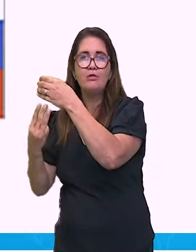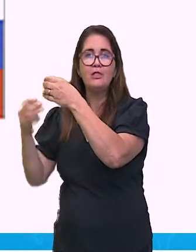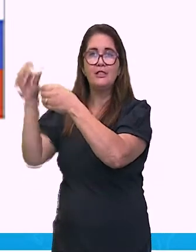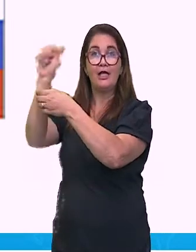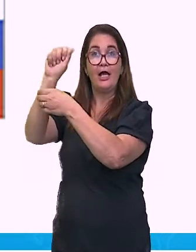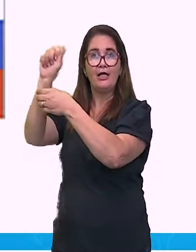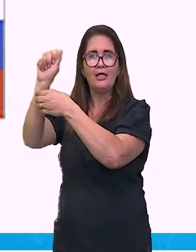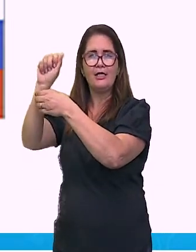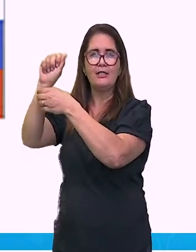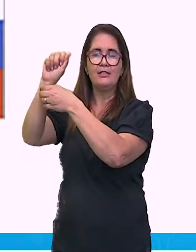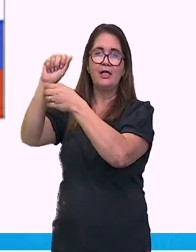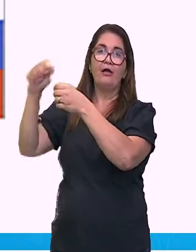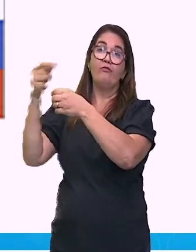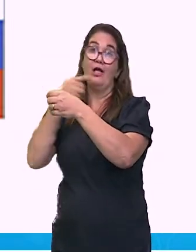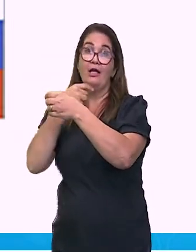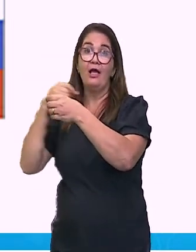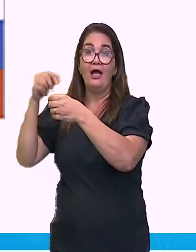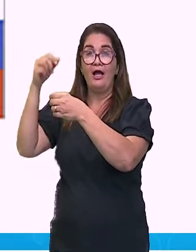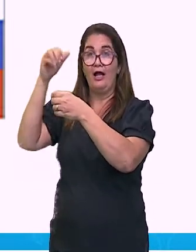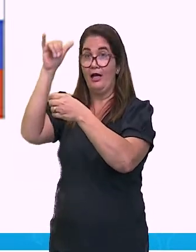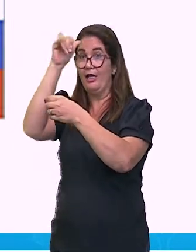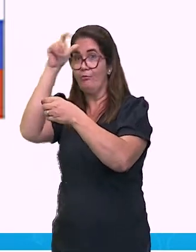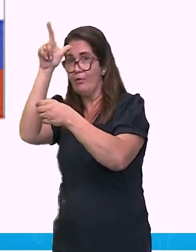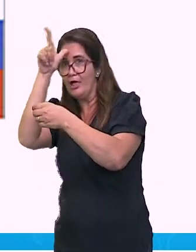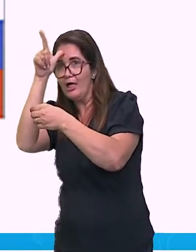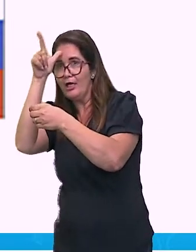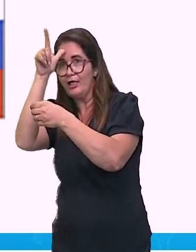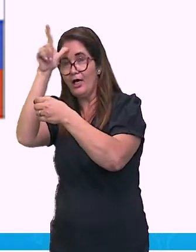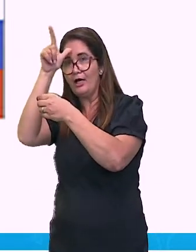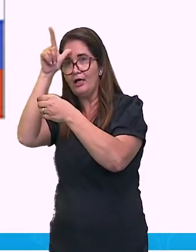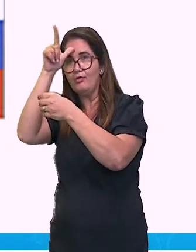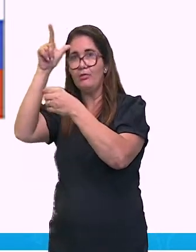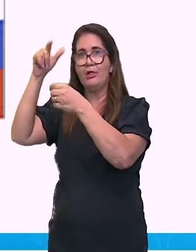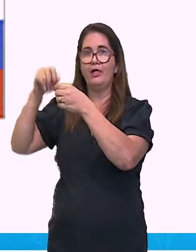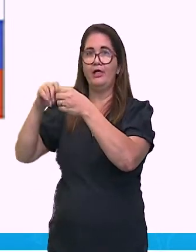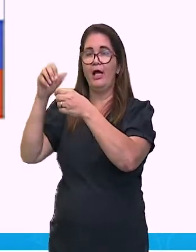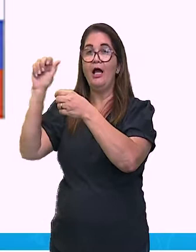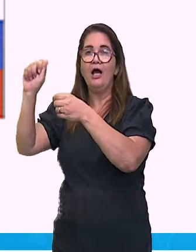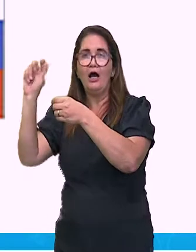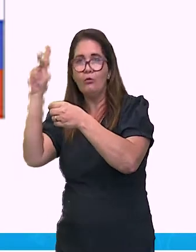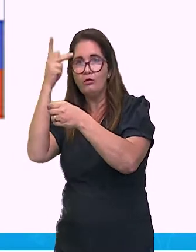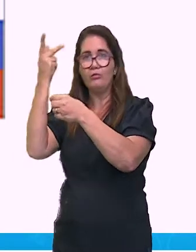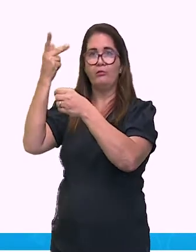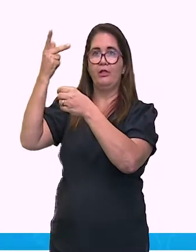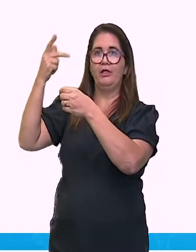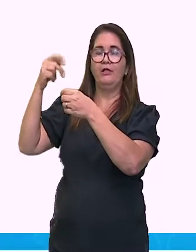pela Alemanha, Áustria-Hungria e o Império Otomano e a Itália.